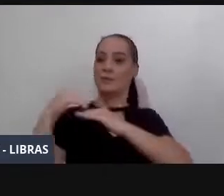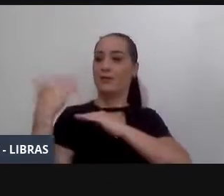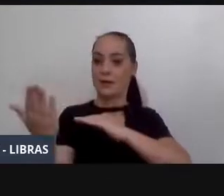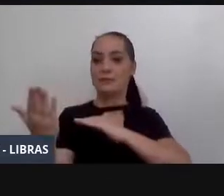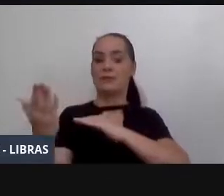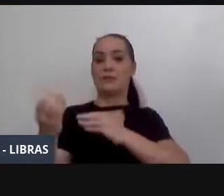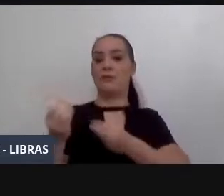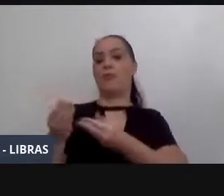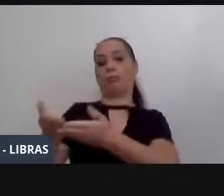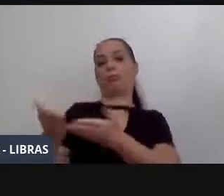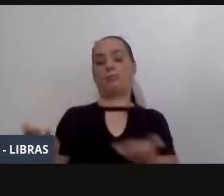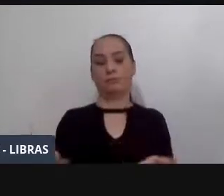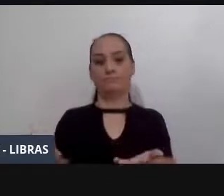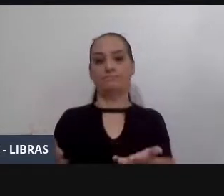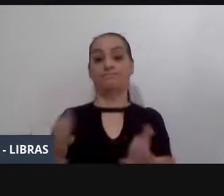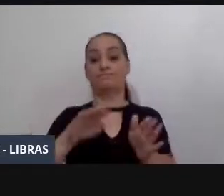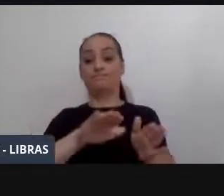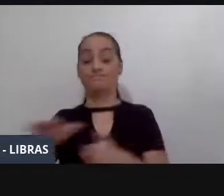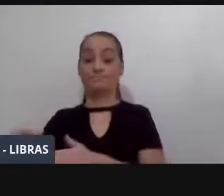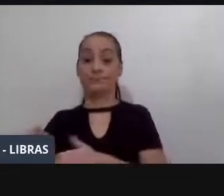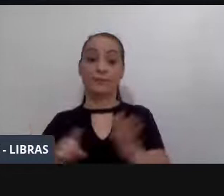pergunta aqui que é sobre...